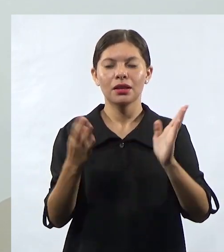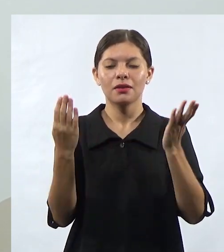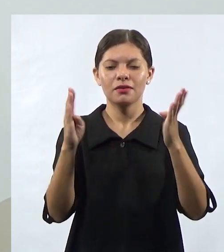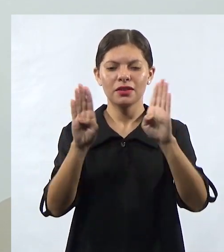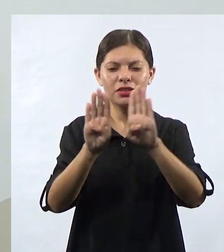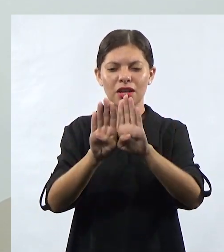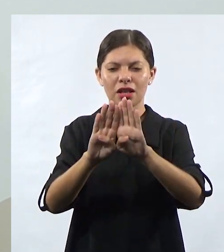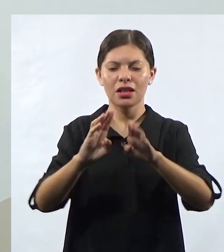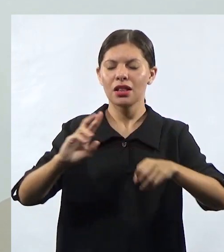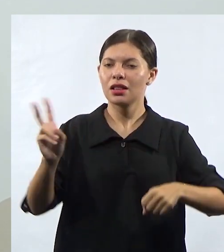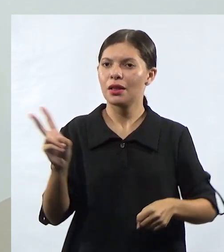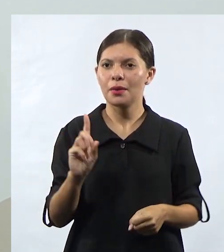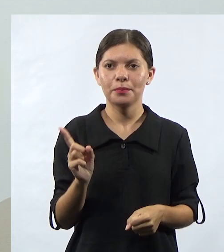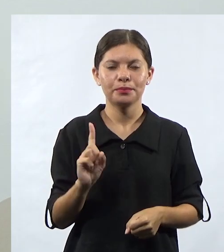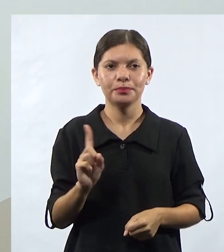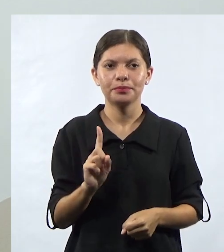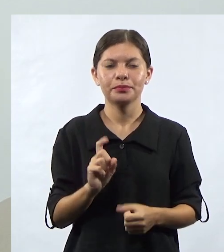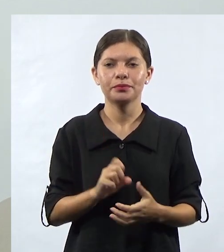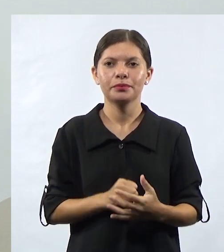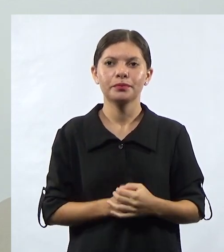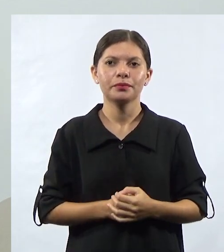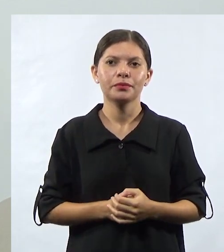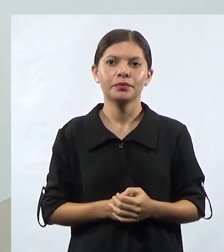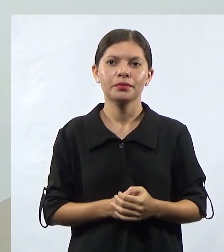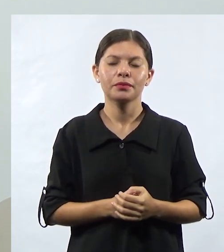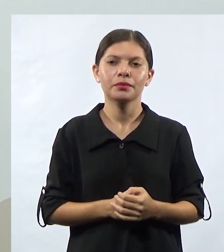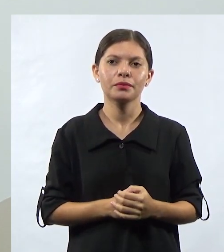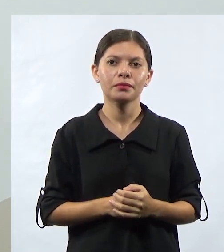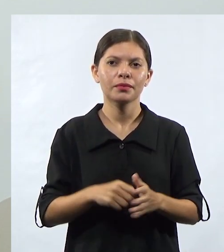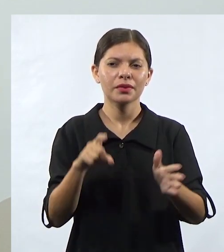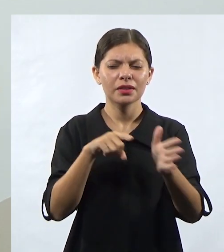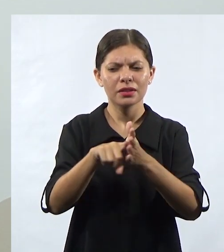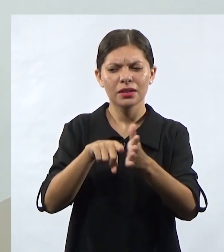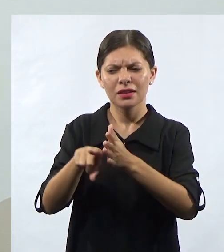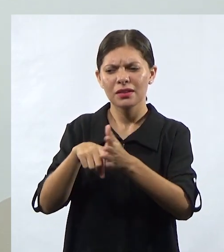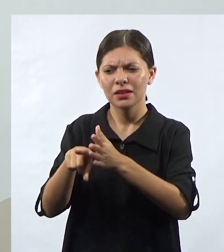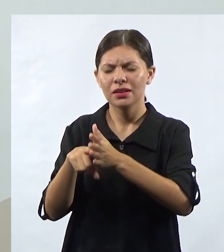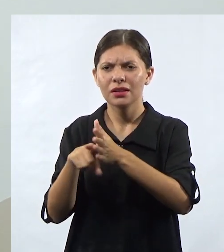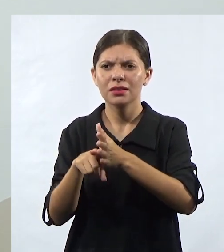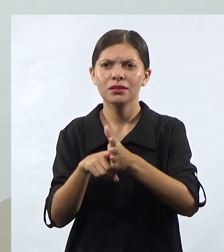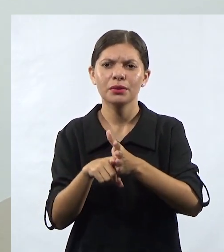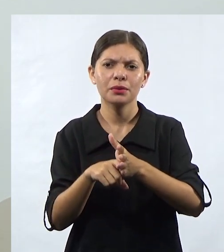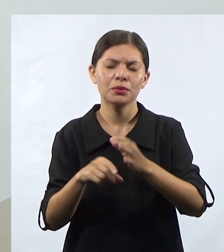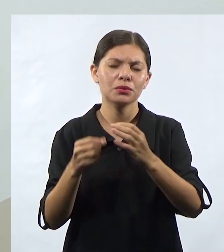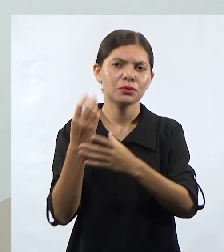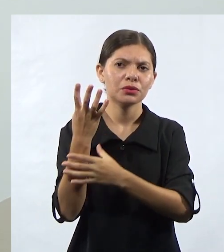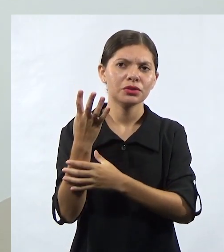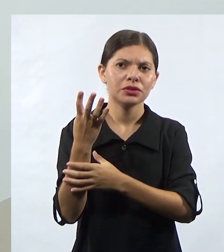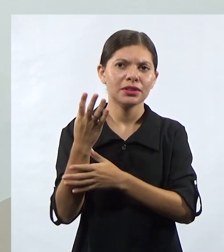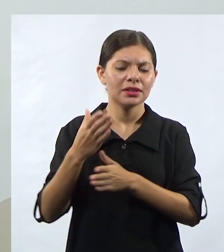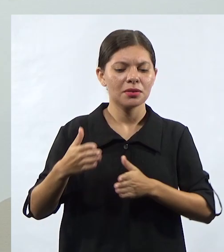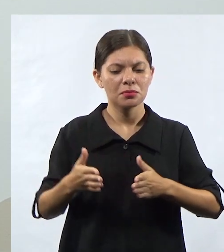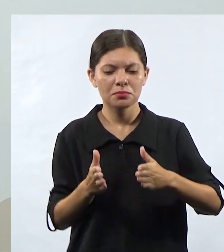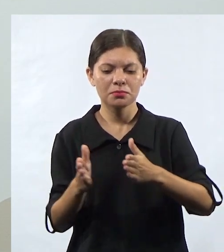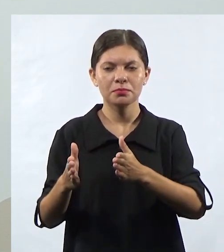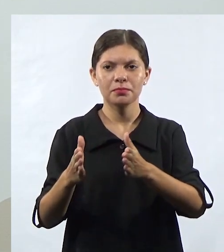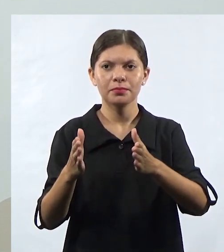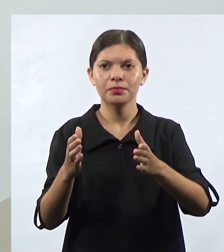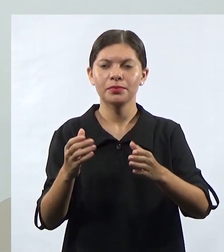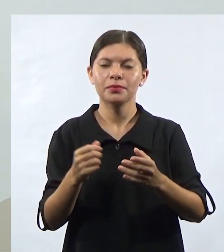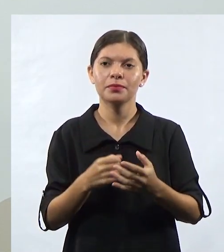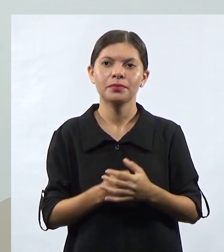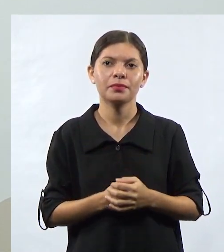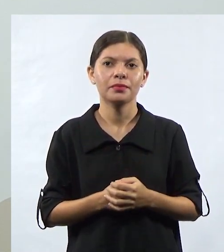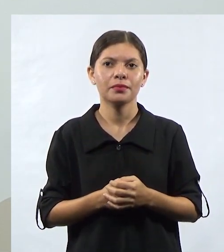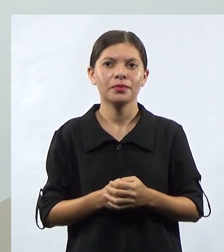abrir outros questionamentos, o moderador tem que conduzir e ter aí um dinamismo para, se elas